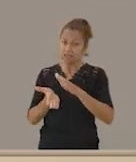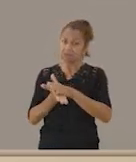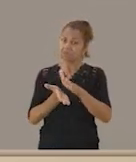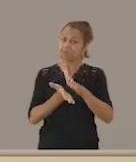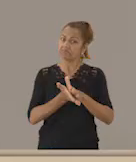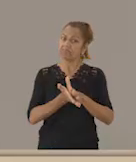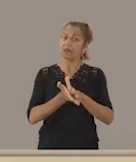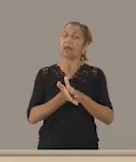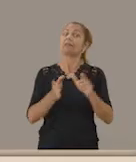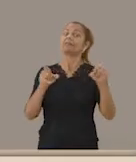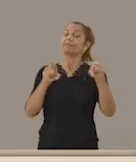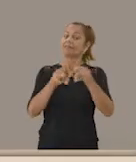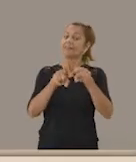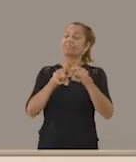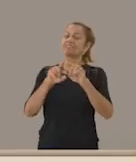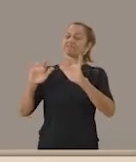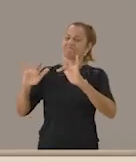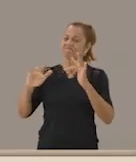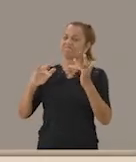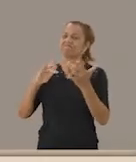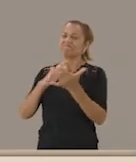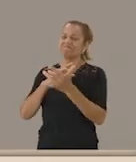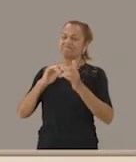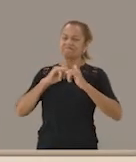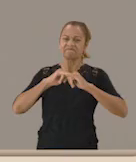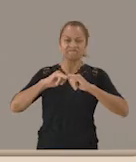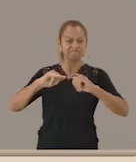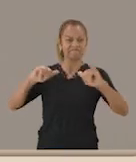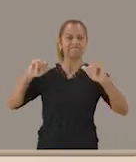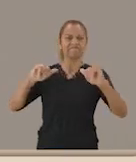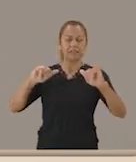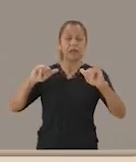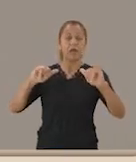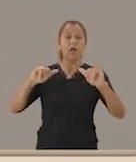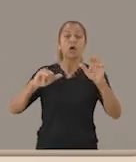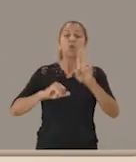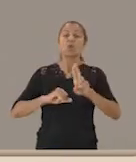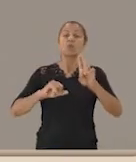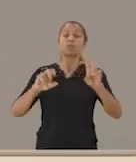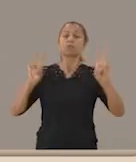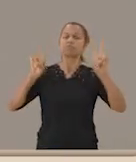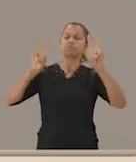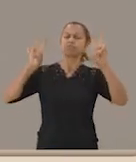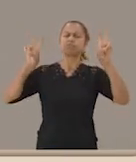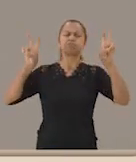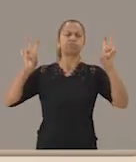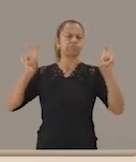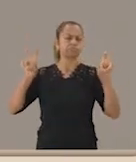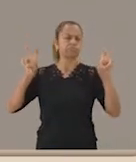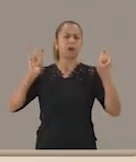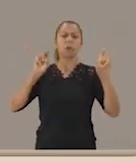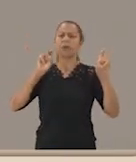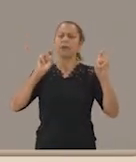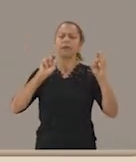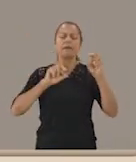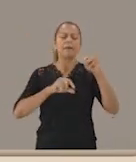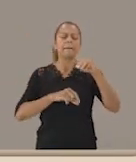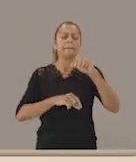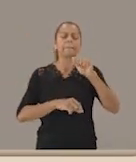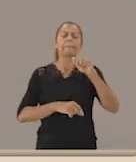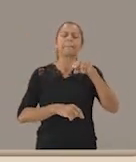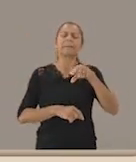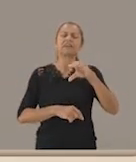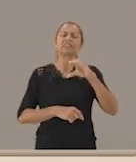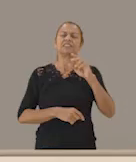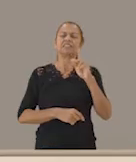redes sociais. Elas se utilizam de manchetes, títulos em destaque nos meios de